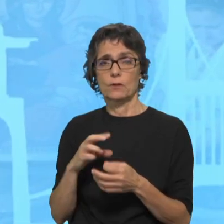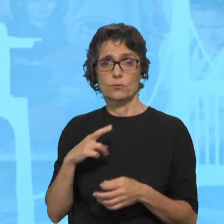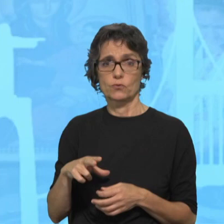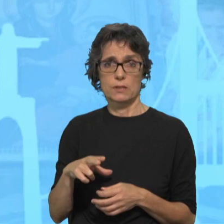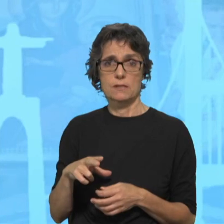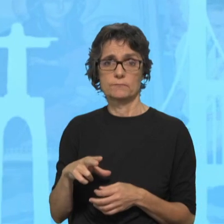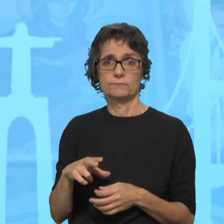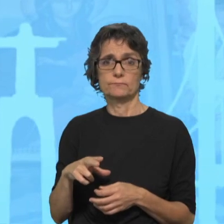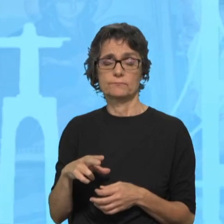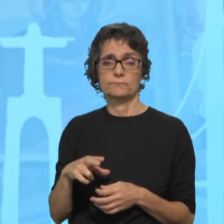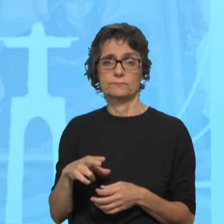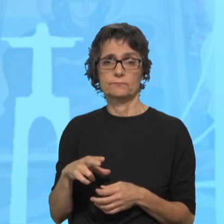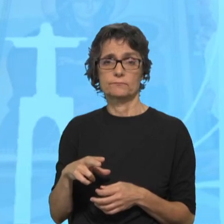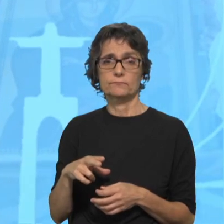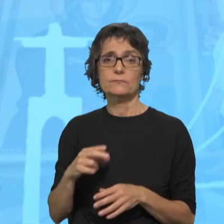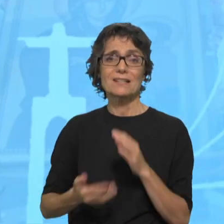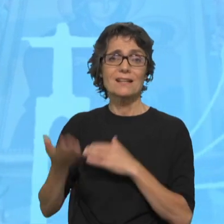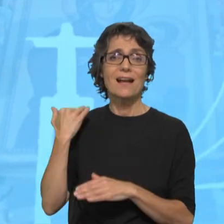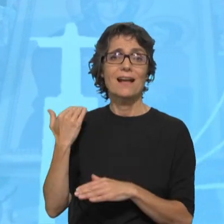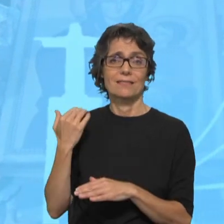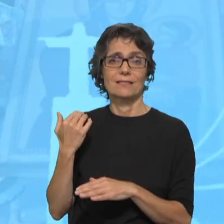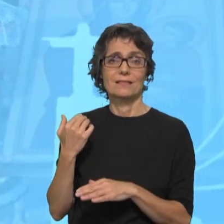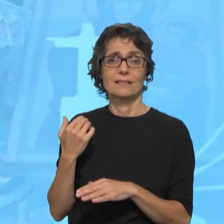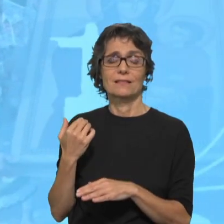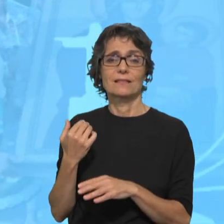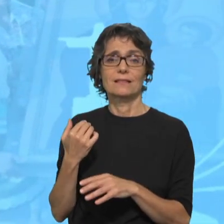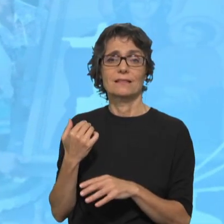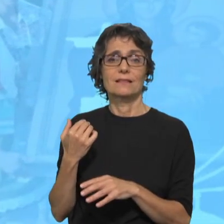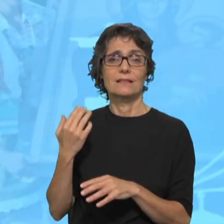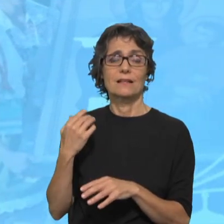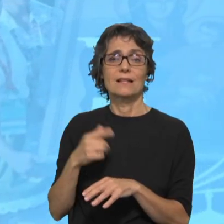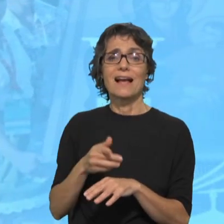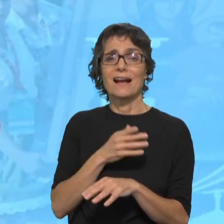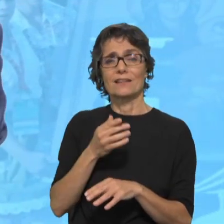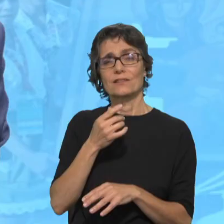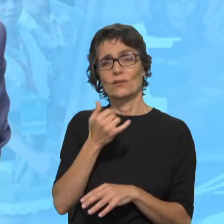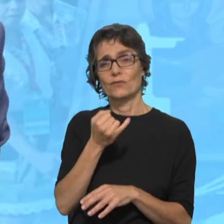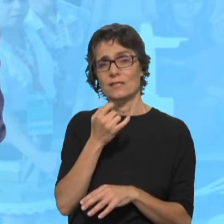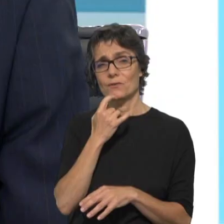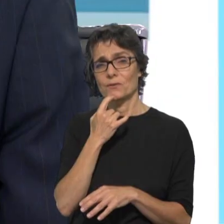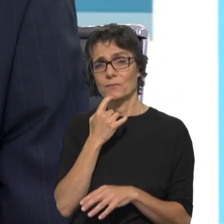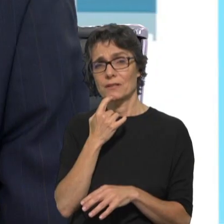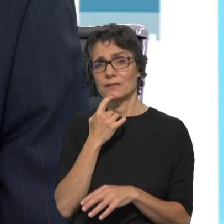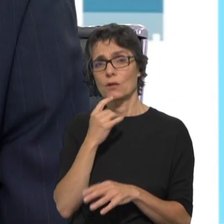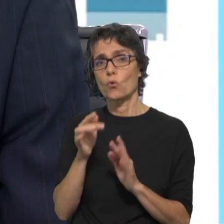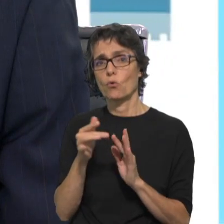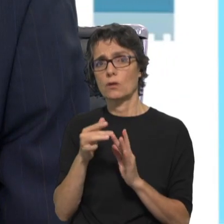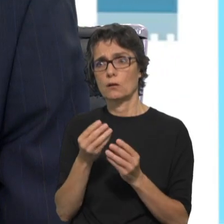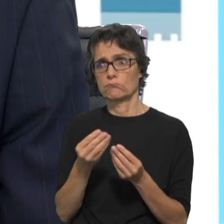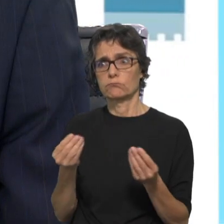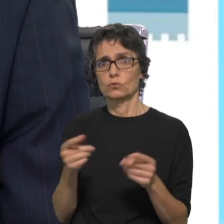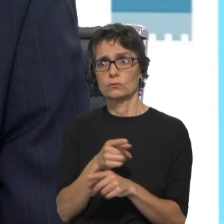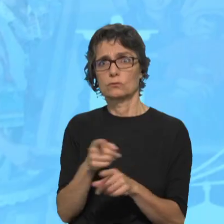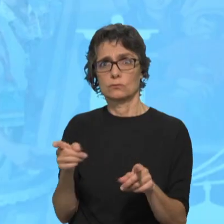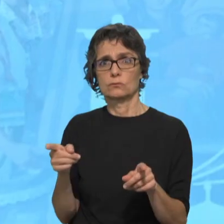ainda antes do 25 de Abril, tinham um contacto mais eficaz, mais notório